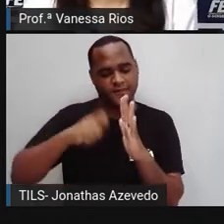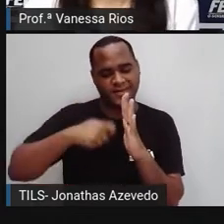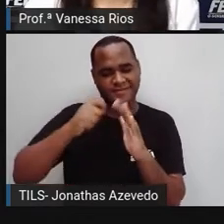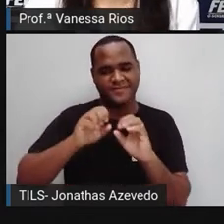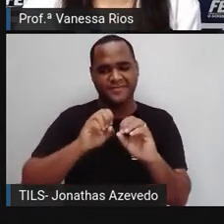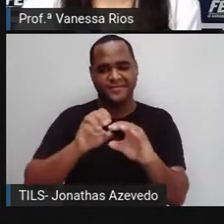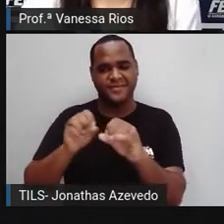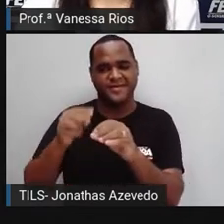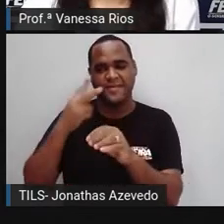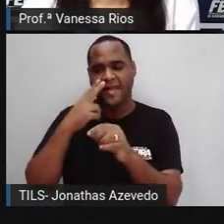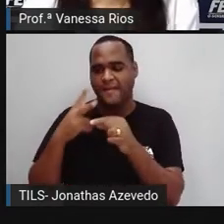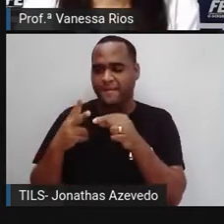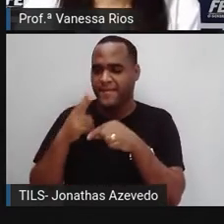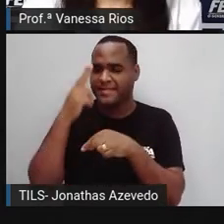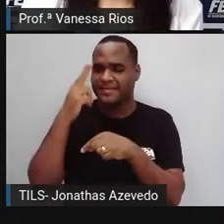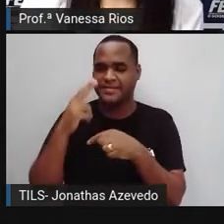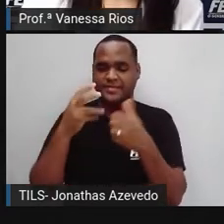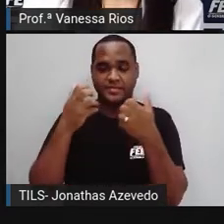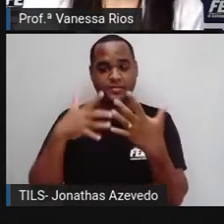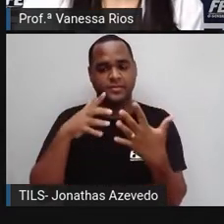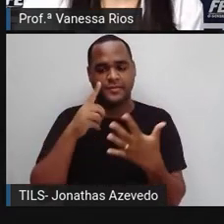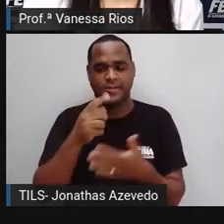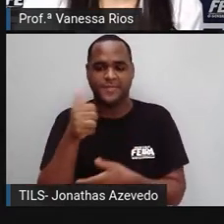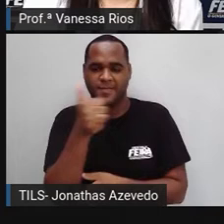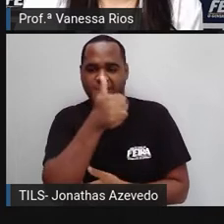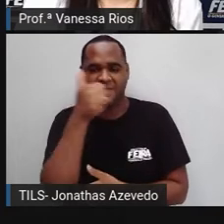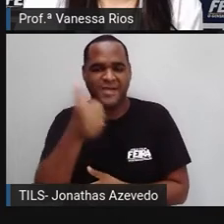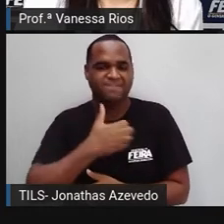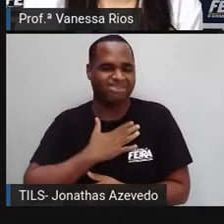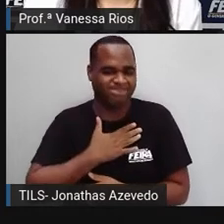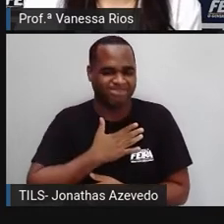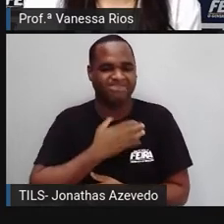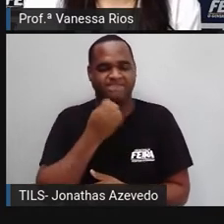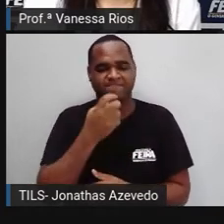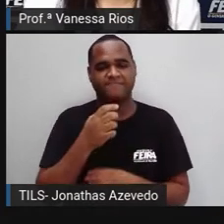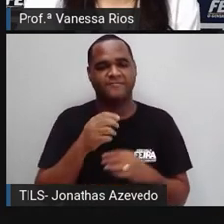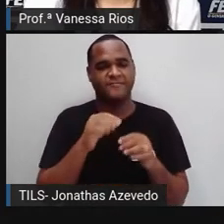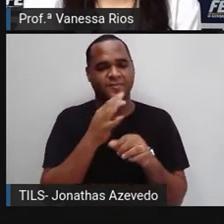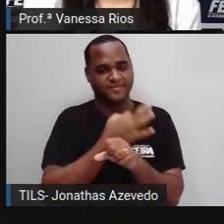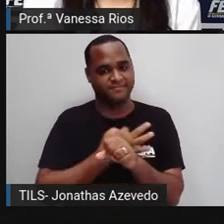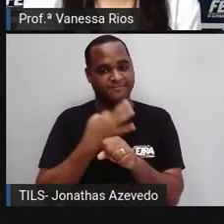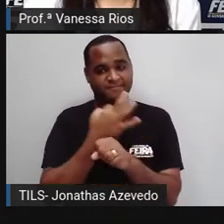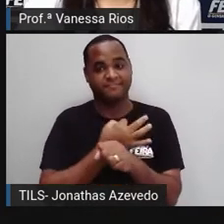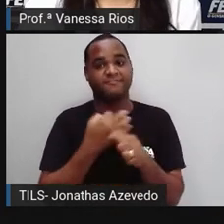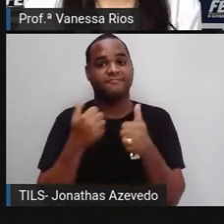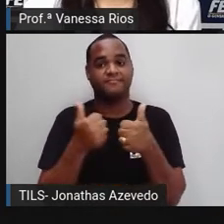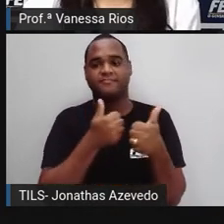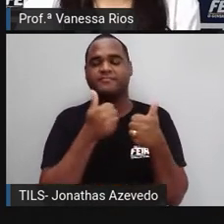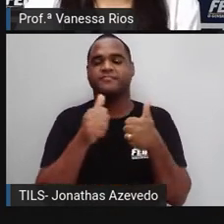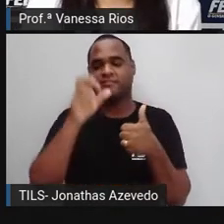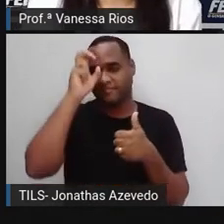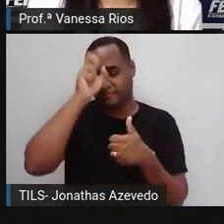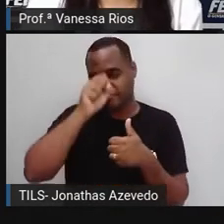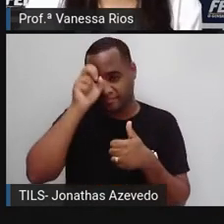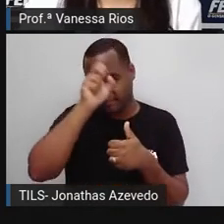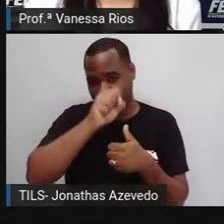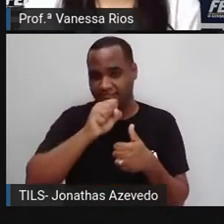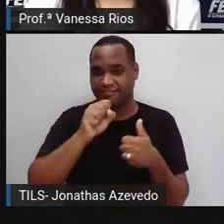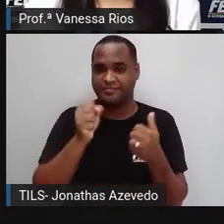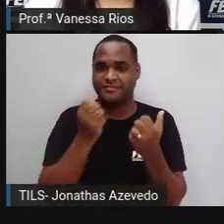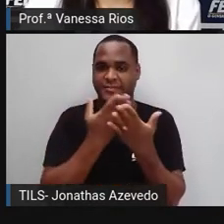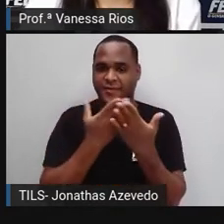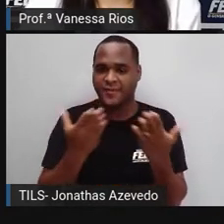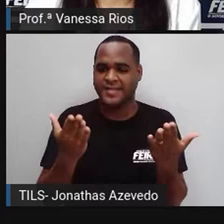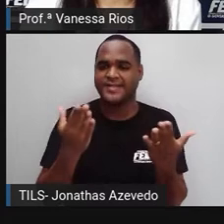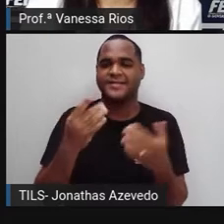videoaulas curtindo, né? Suas férias, olha só. Nós aprendemos, né?